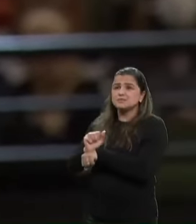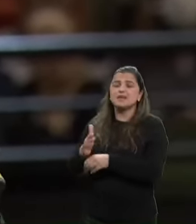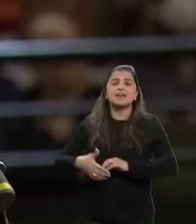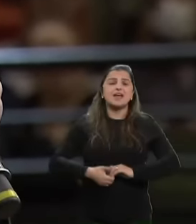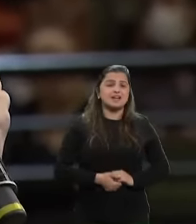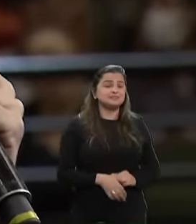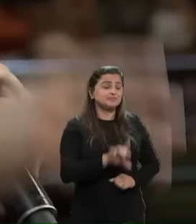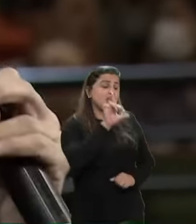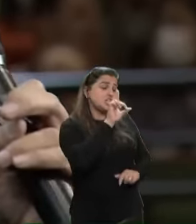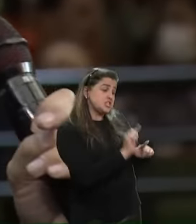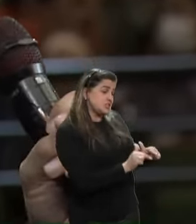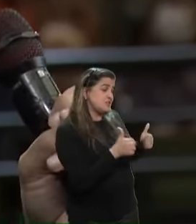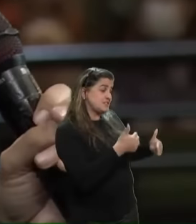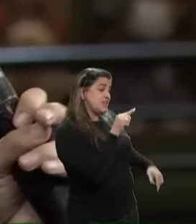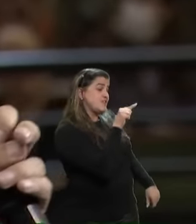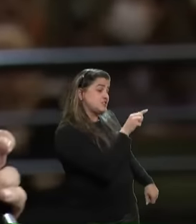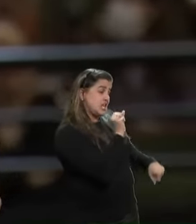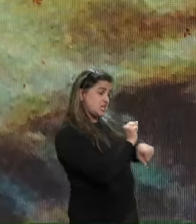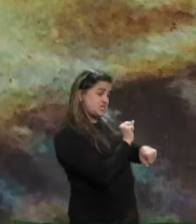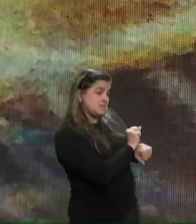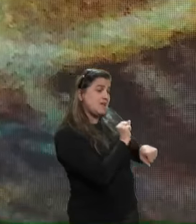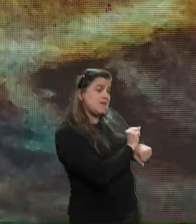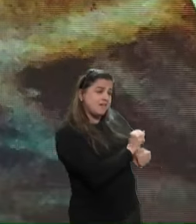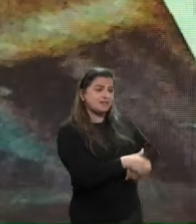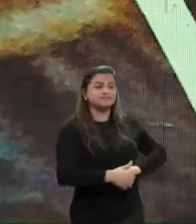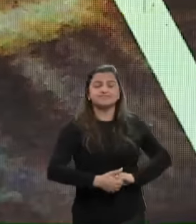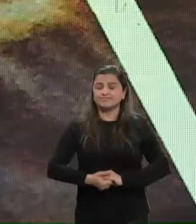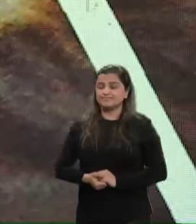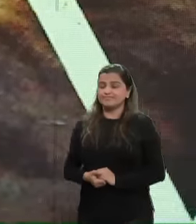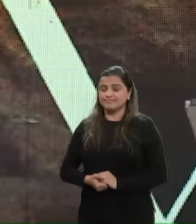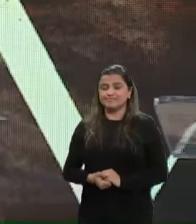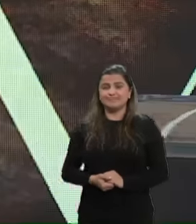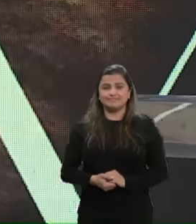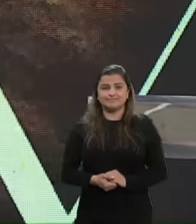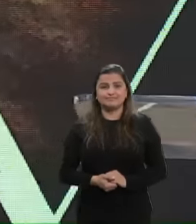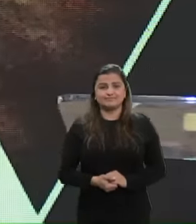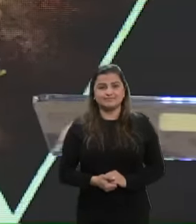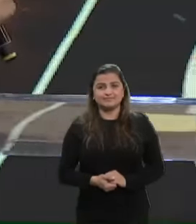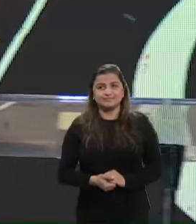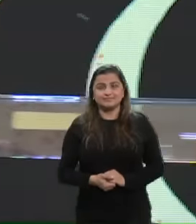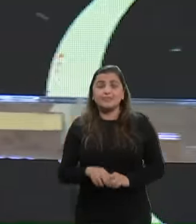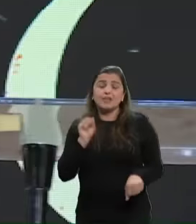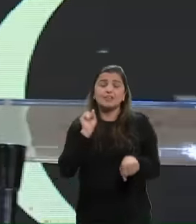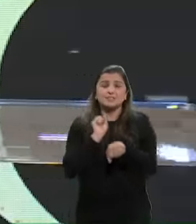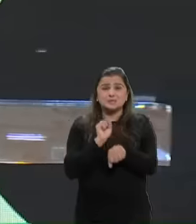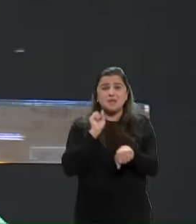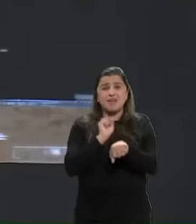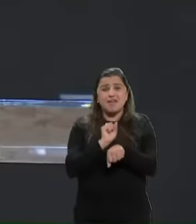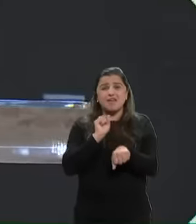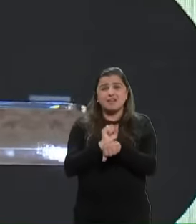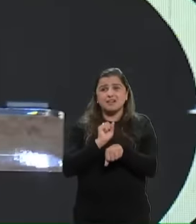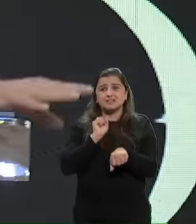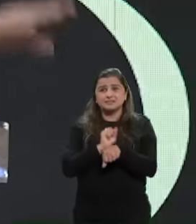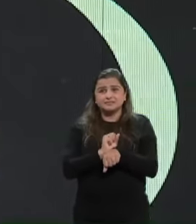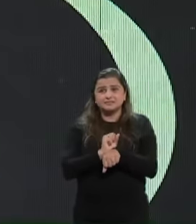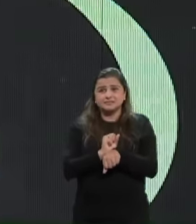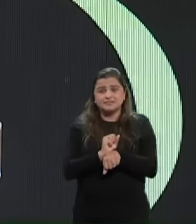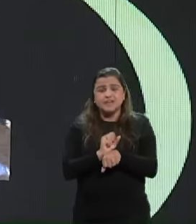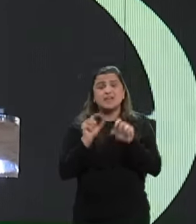fazer esperar. Aleluia. Aleluia. A espera é filtro de